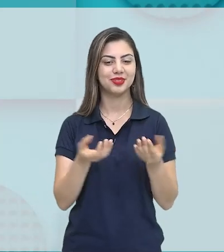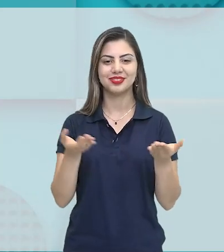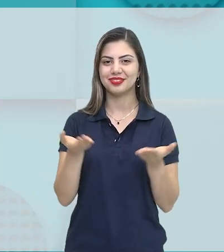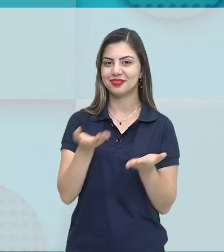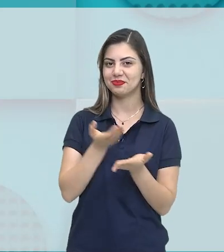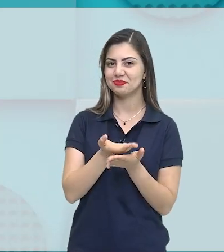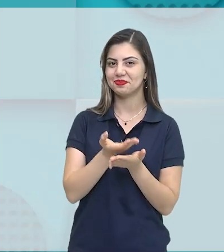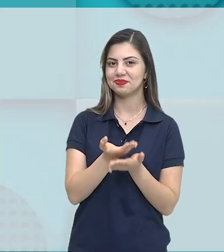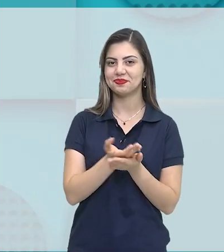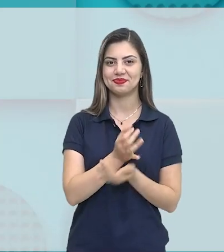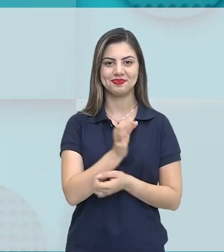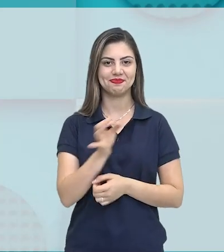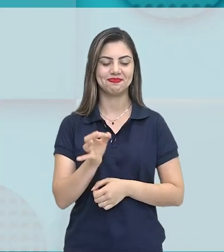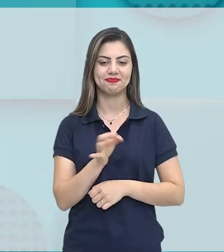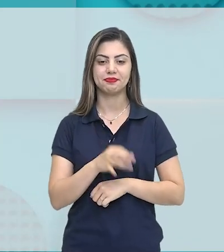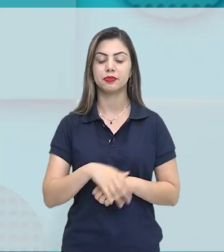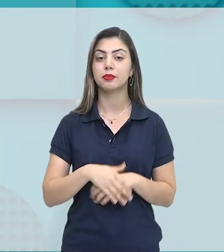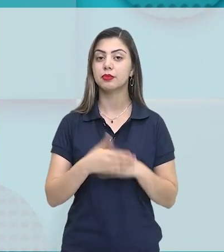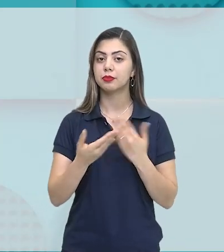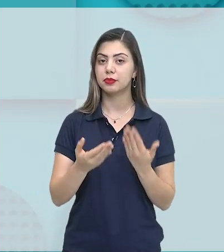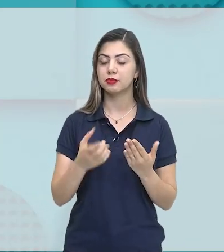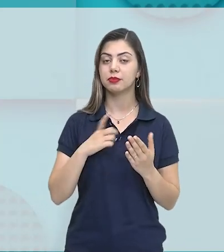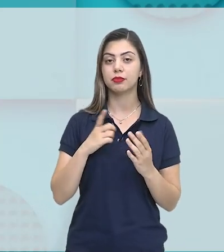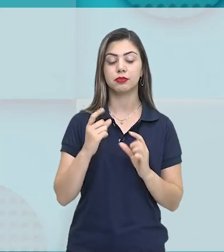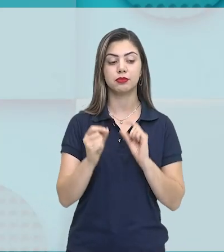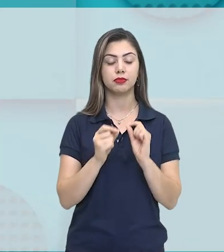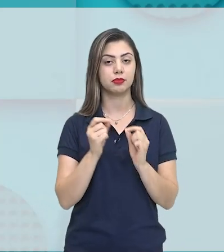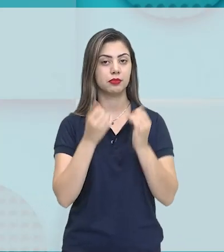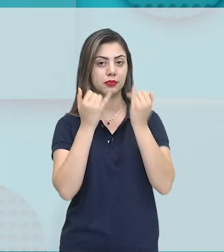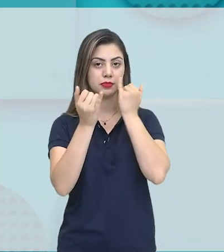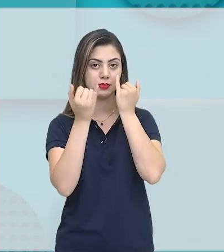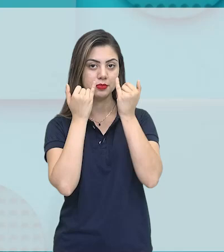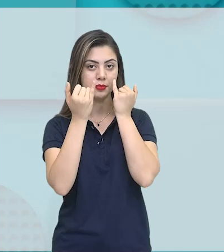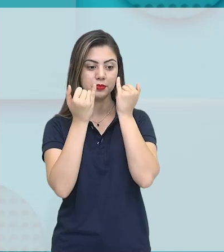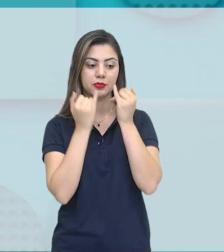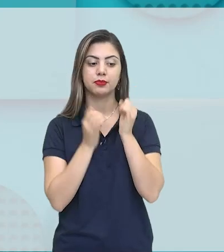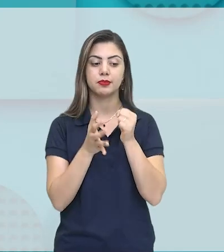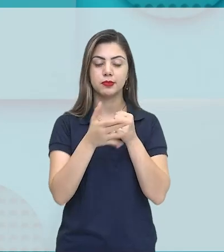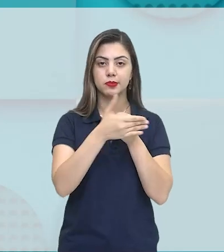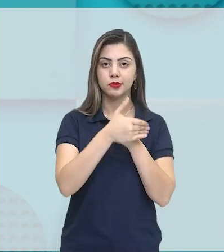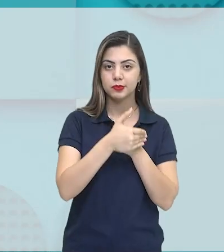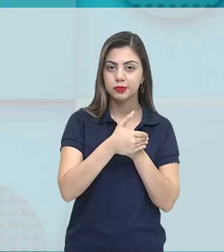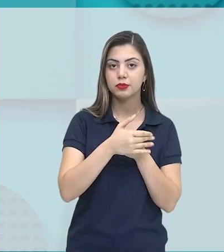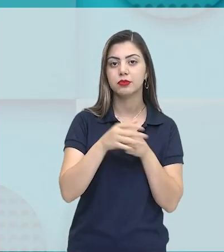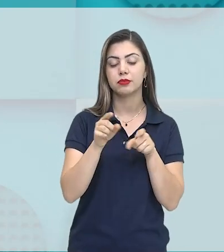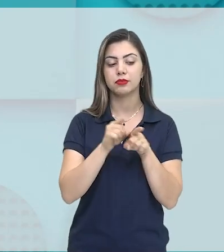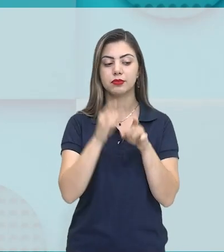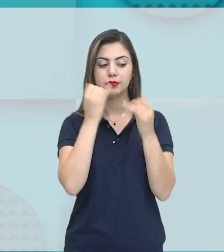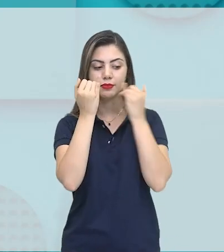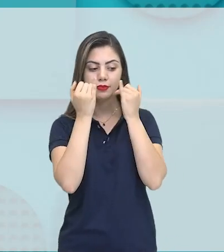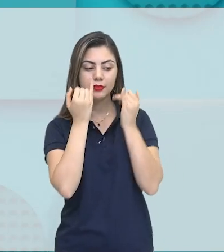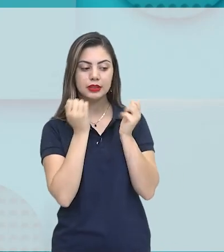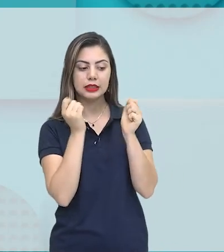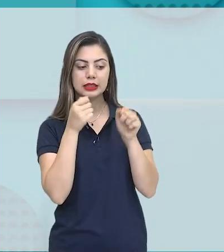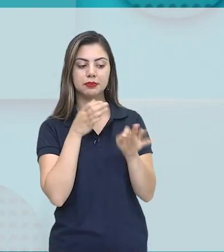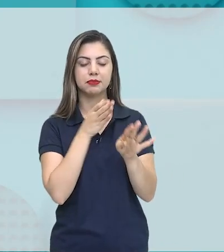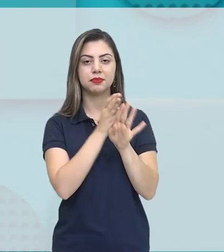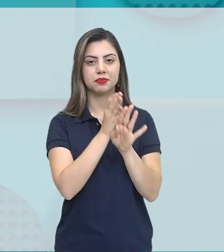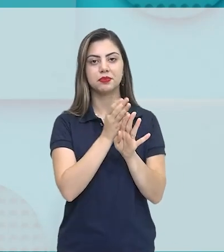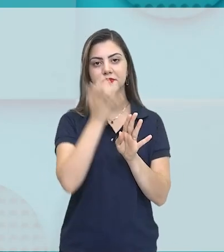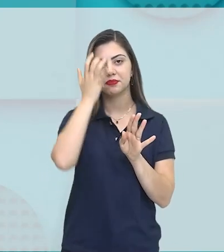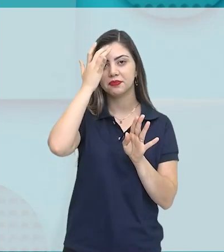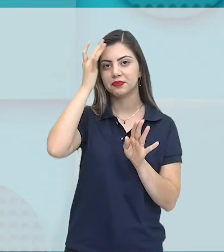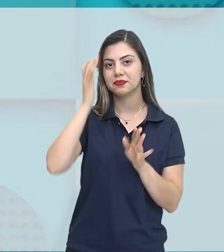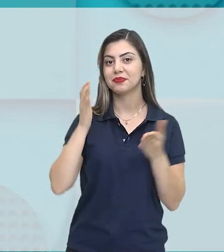num texto, considerando as informações implícitas e as informações